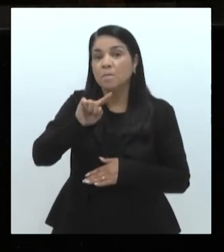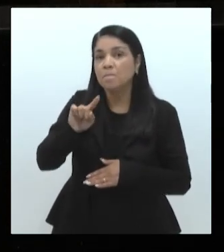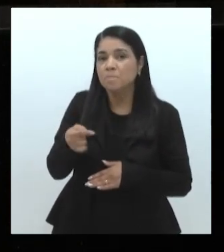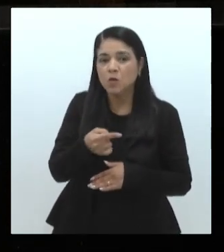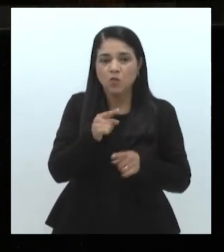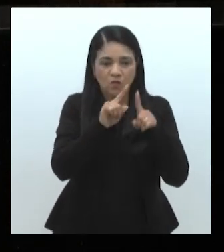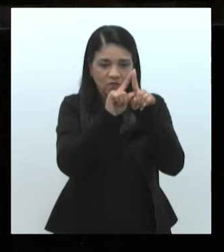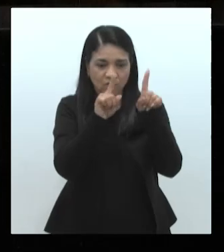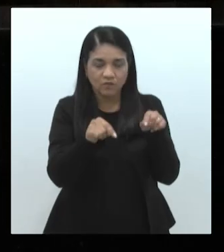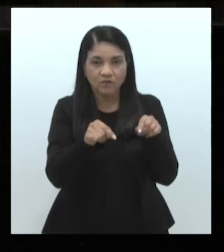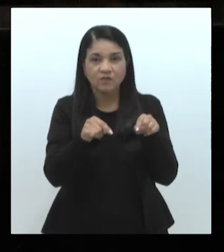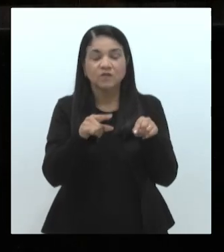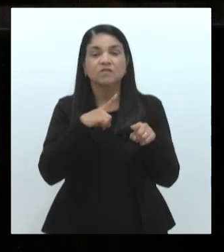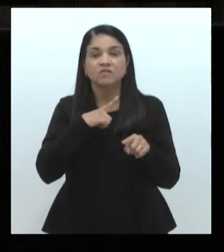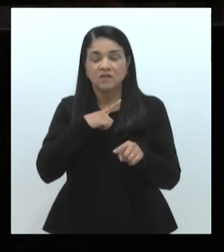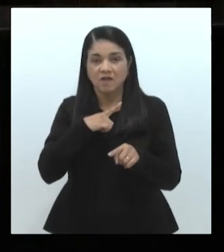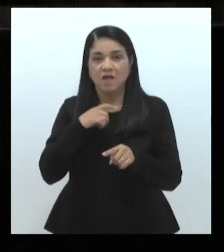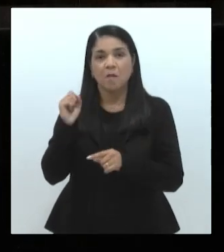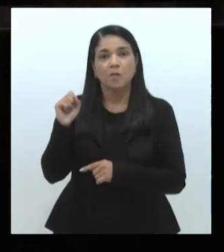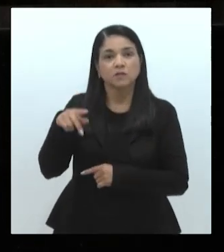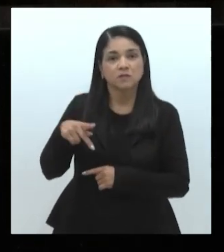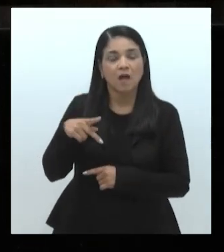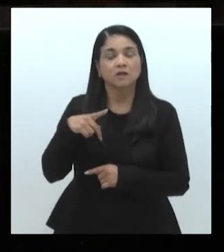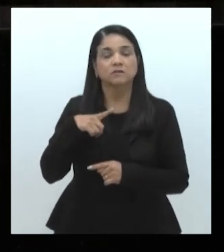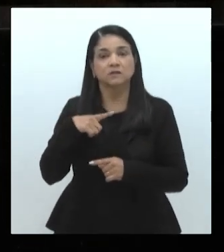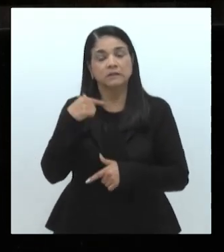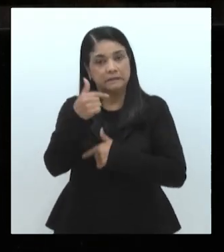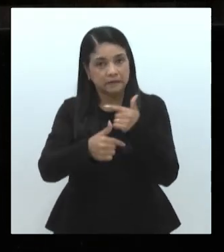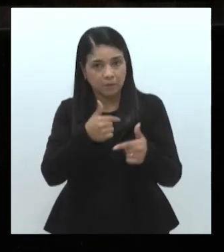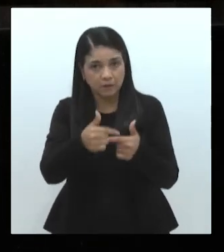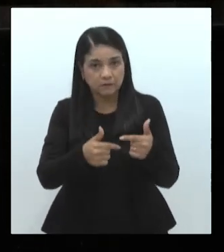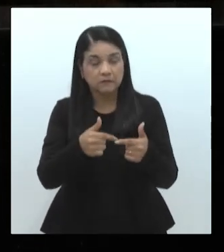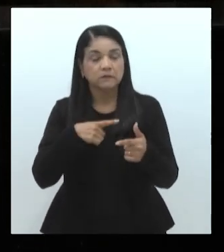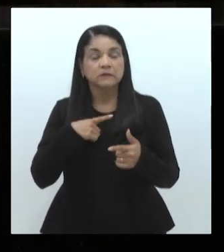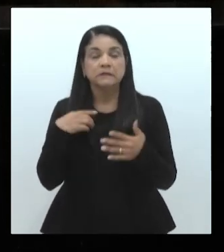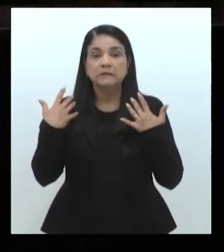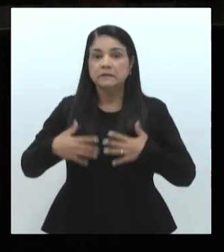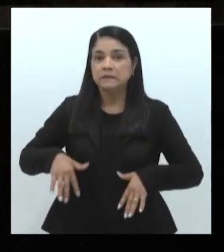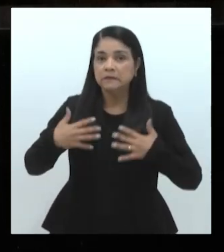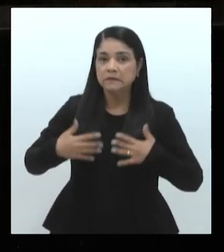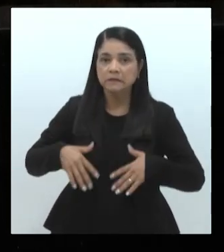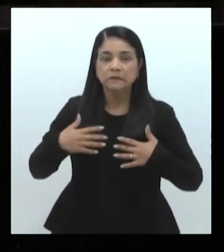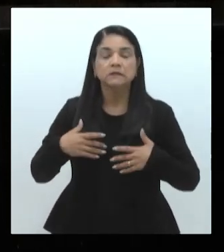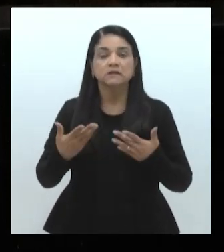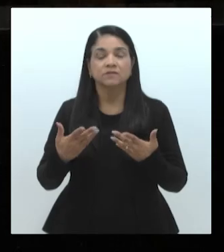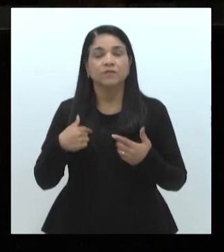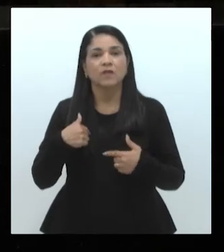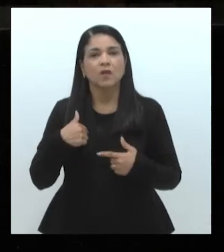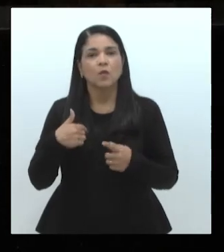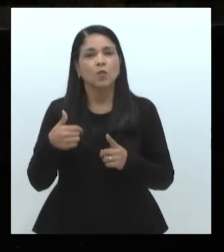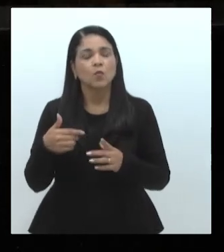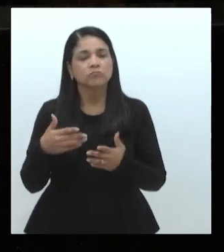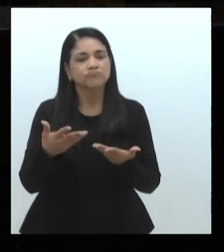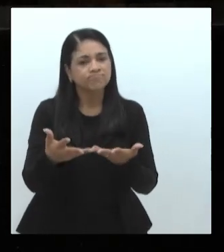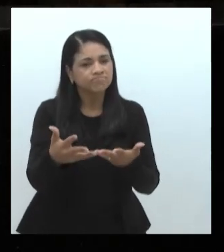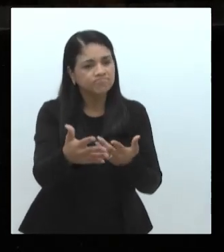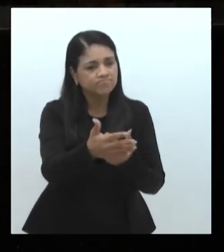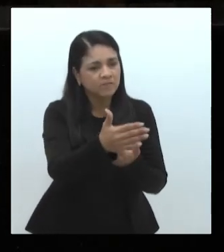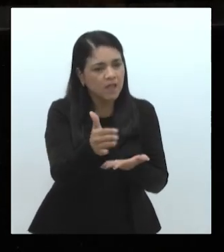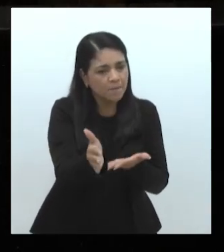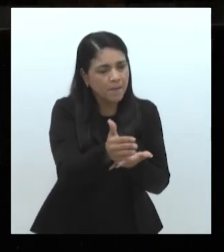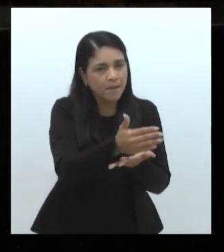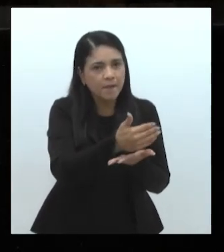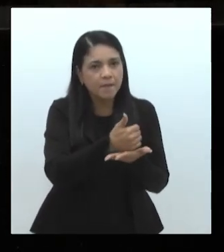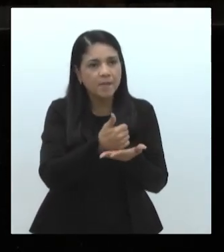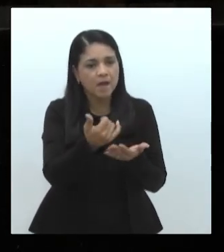entre ativos e inativos, que estão nessa situação desesperadora. Eu acolhi a situação dessas pessoas